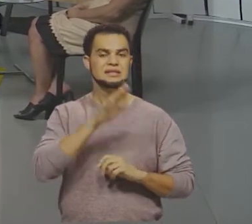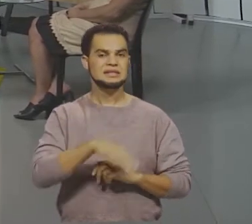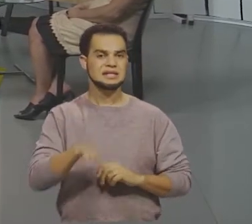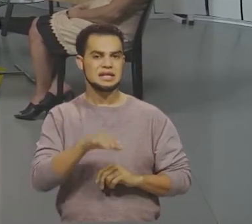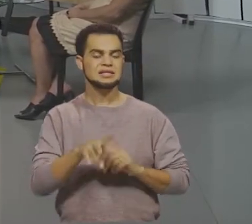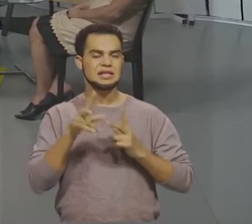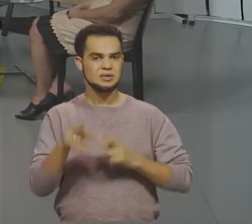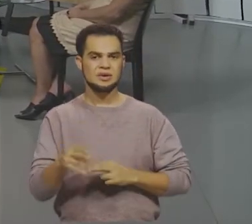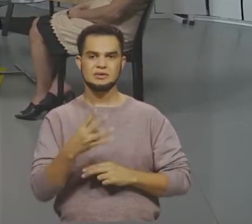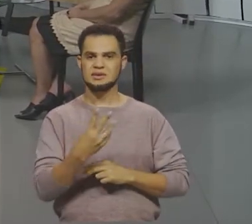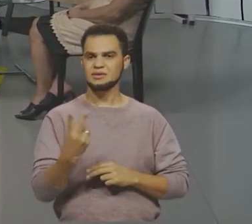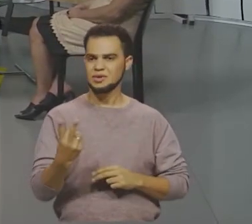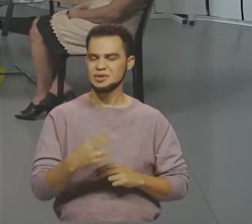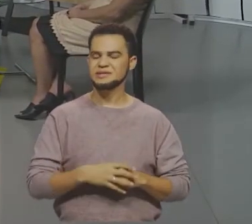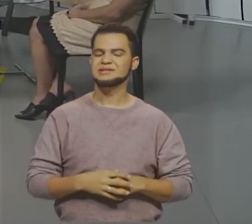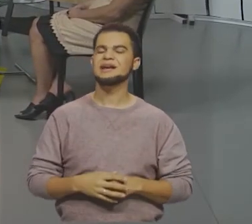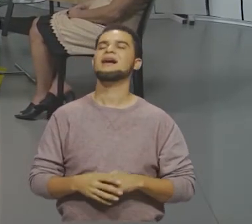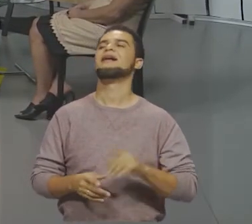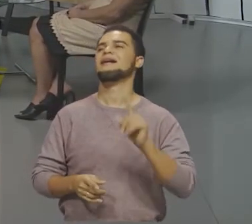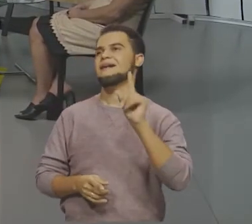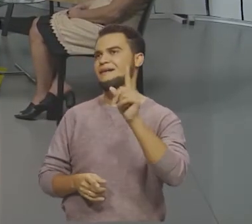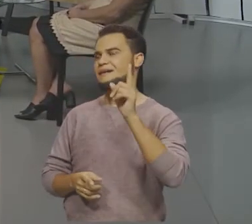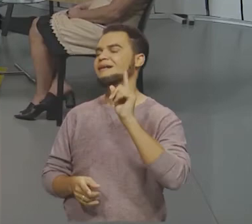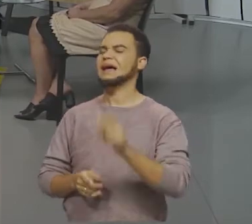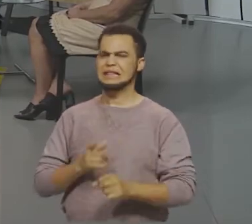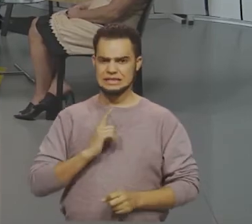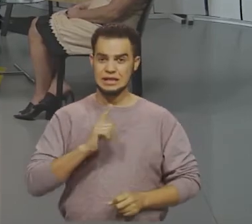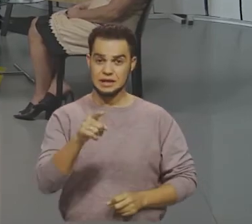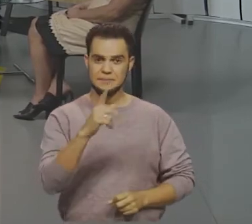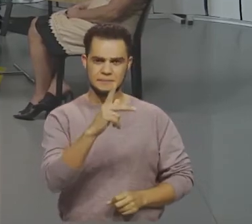42? Sim, isso está no nosso PET, volume 2.